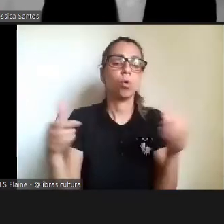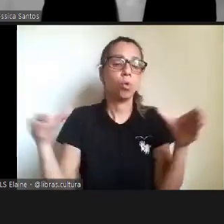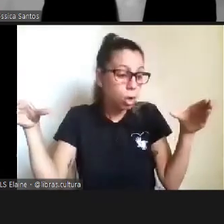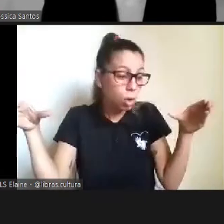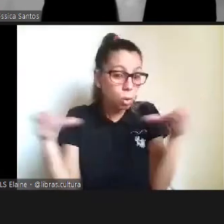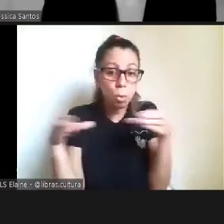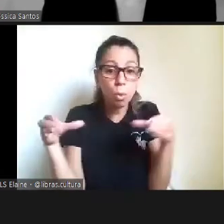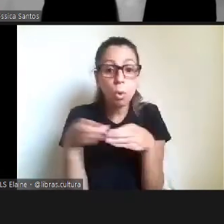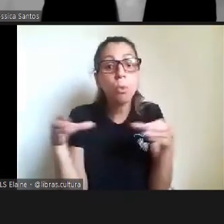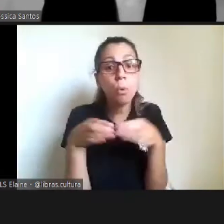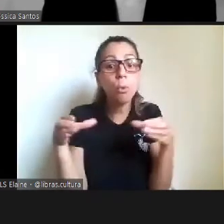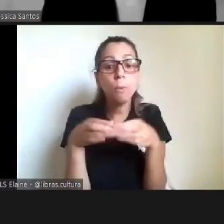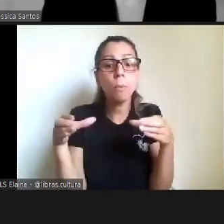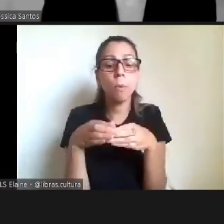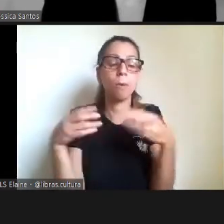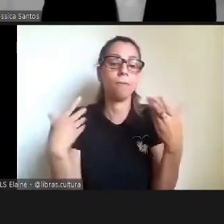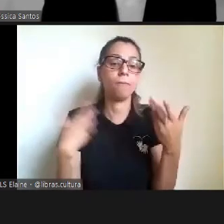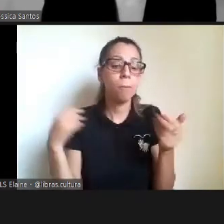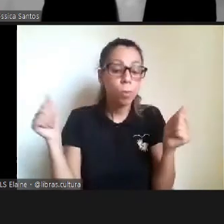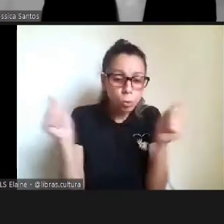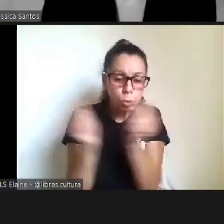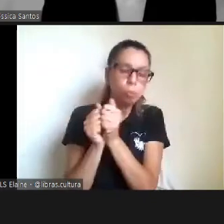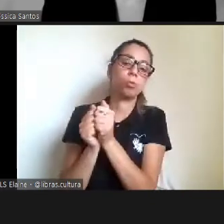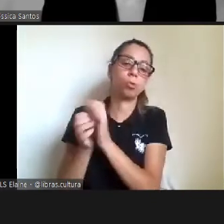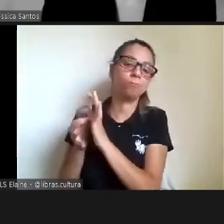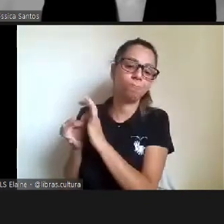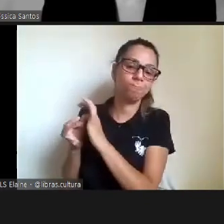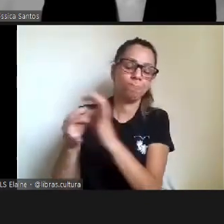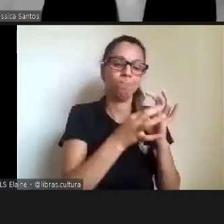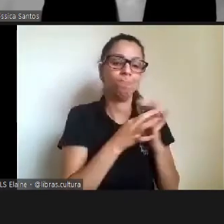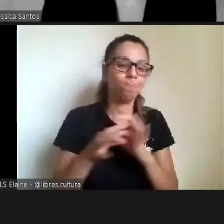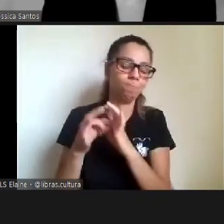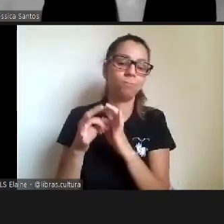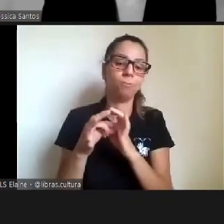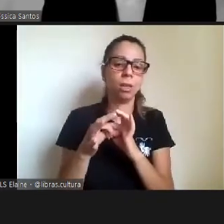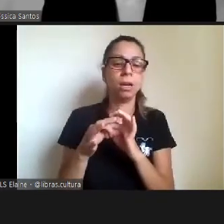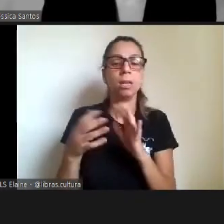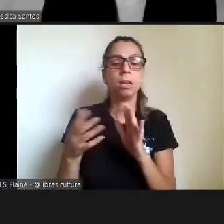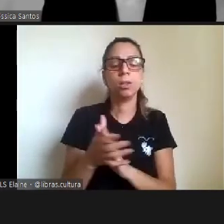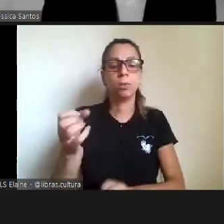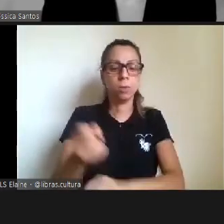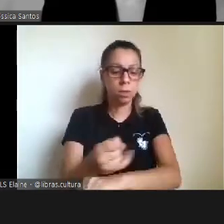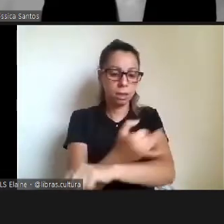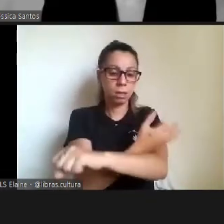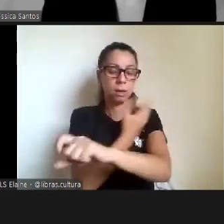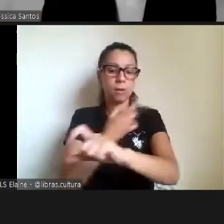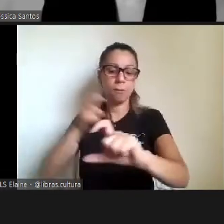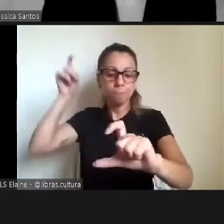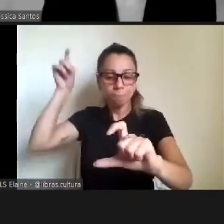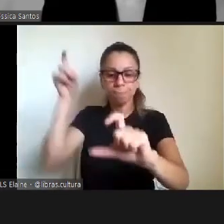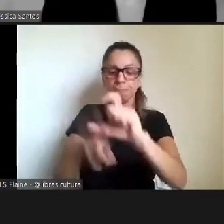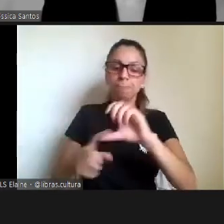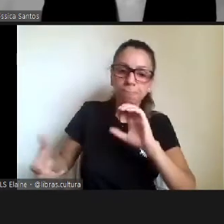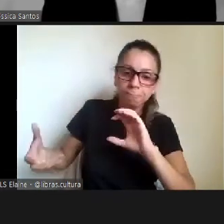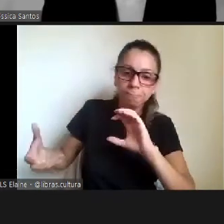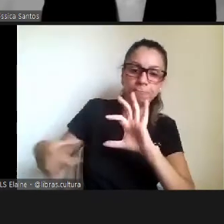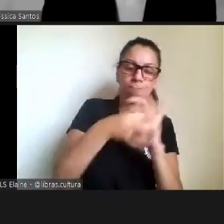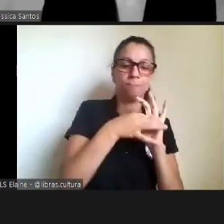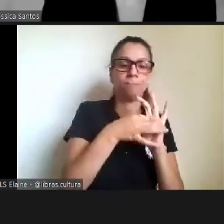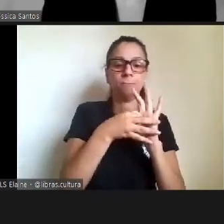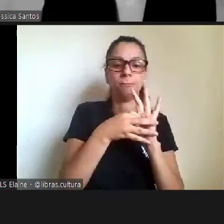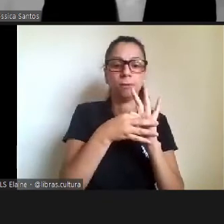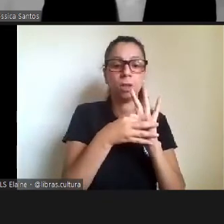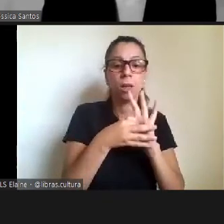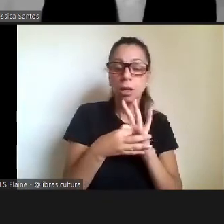de vamos fazer junto, tem uma sensação, tem um sentimento de pertencimento que nós, artistas, estamos